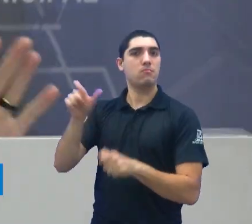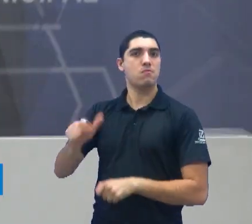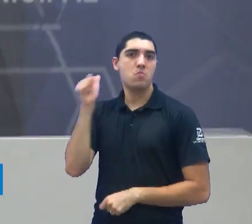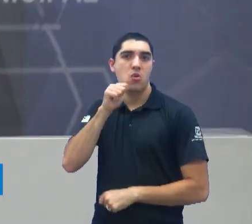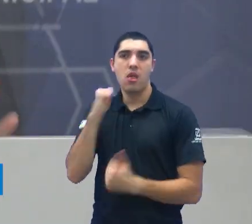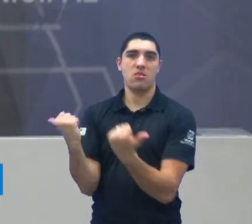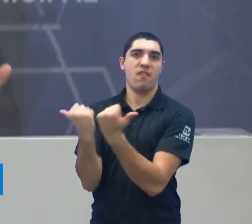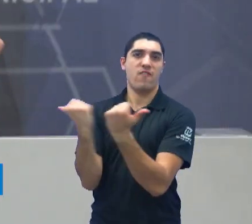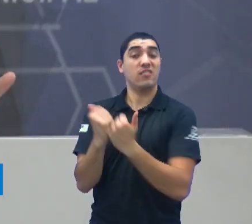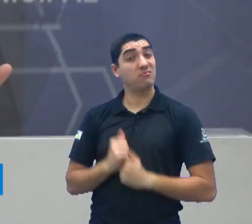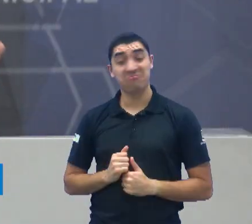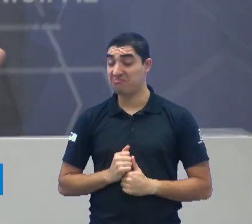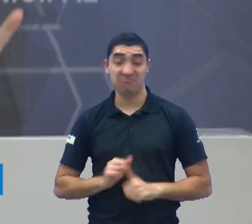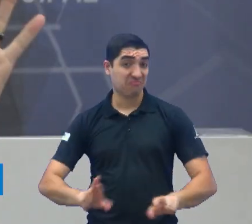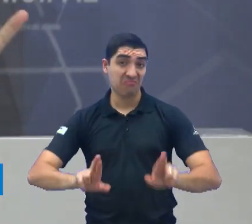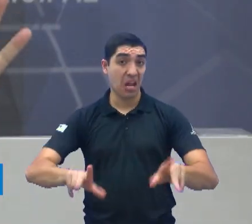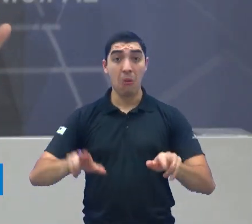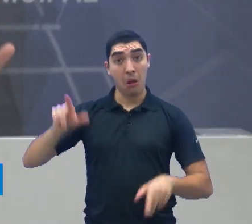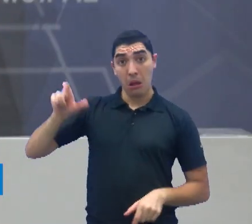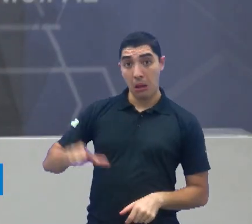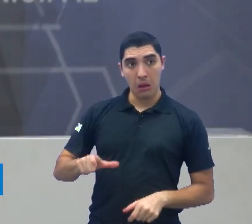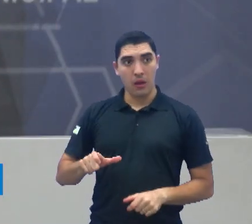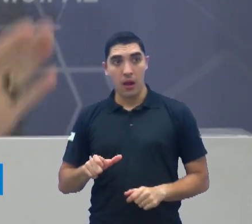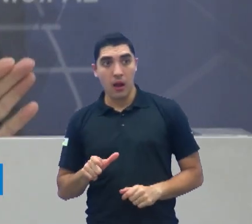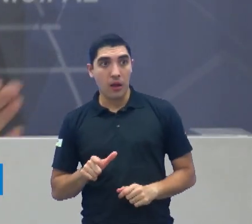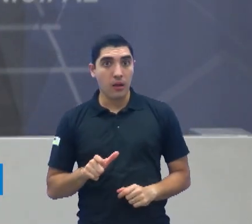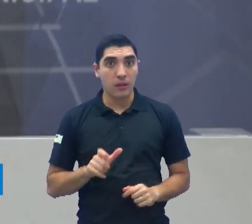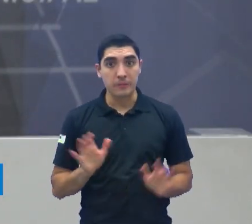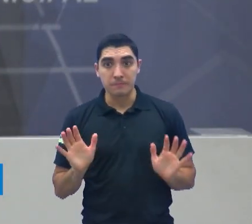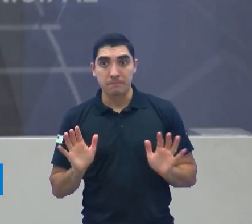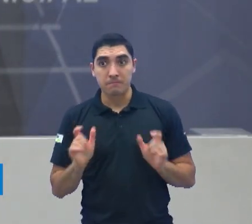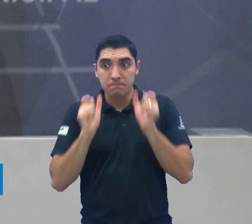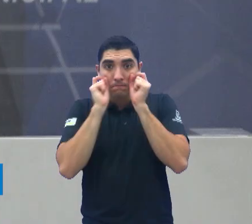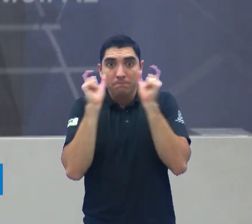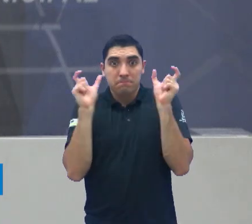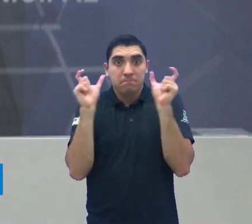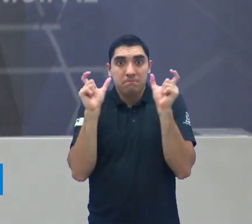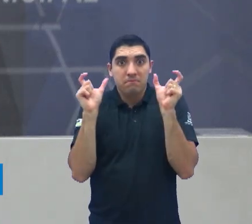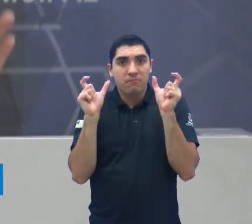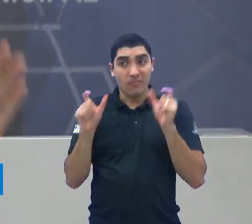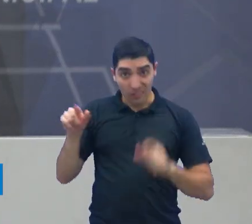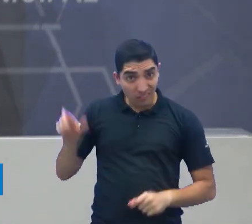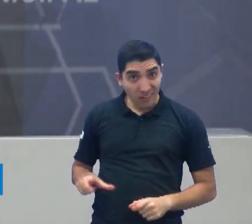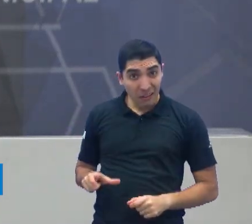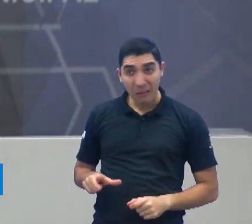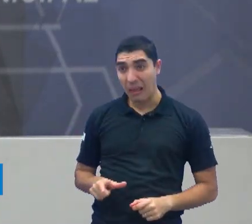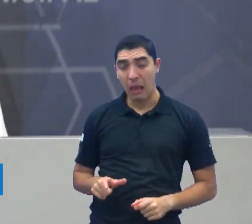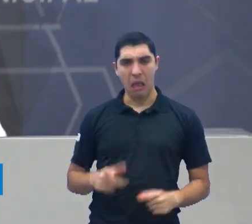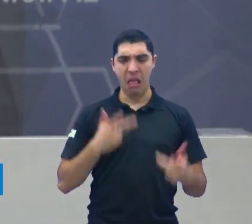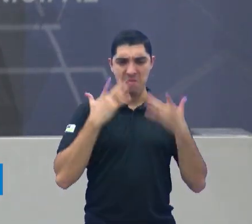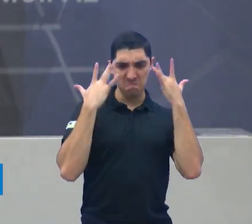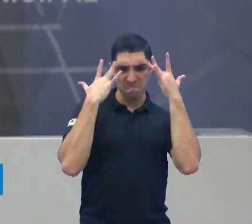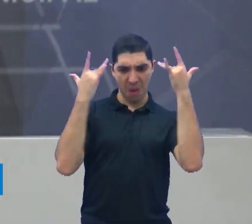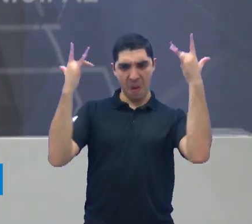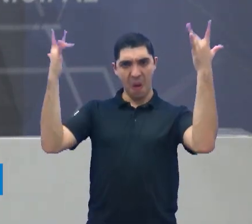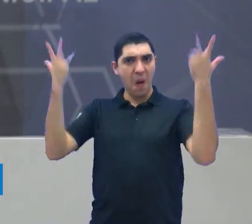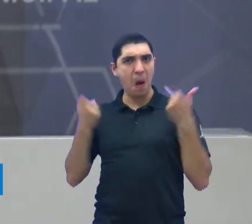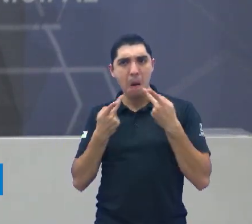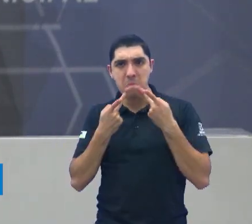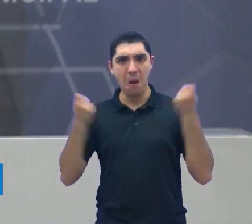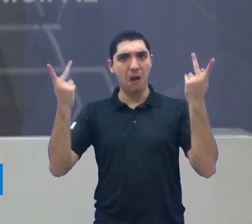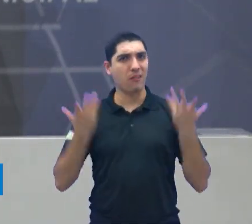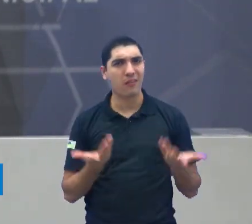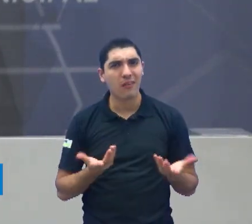não, ficou assim, né, pitizento, deu piti por causa da cartilha que orienta